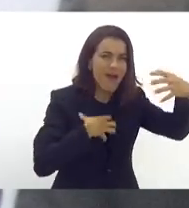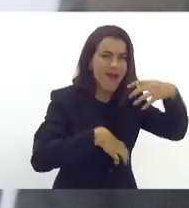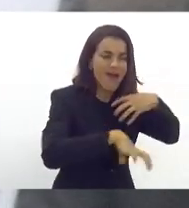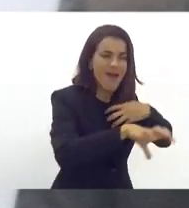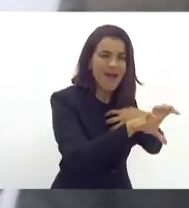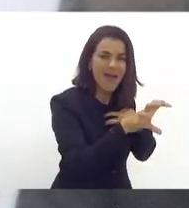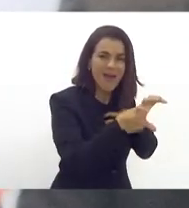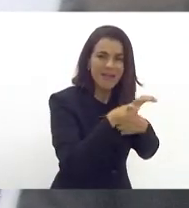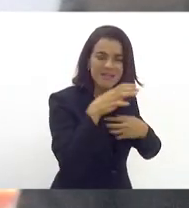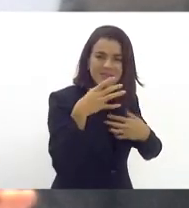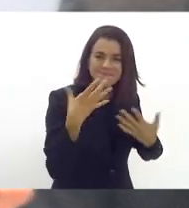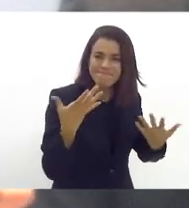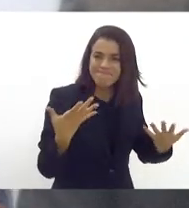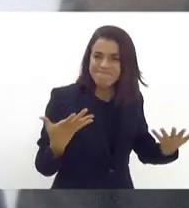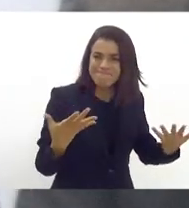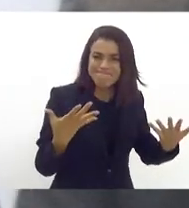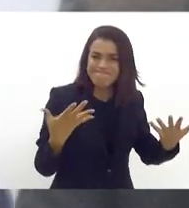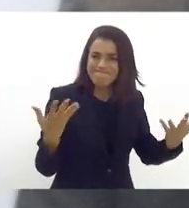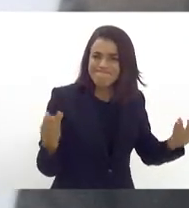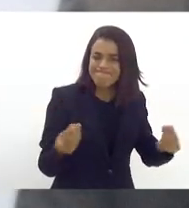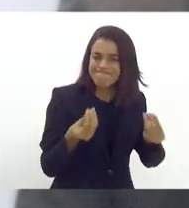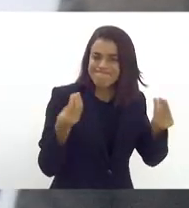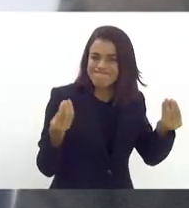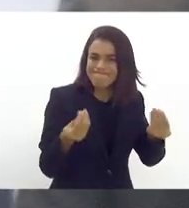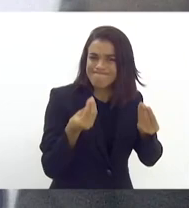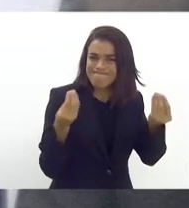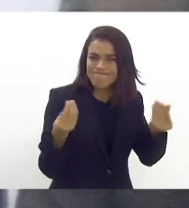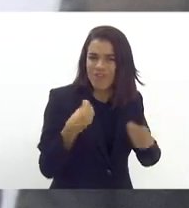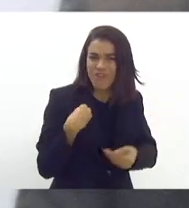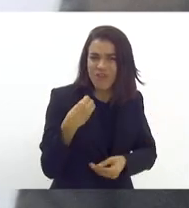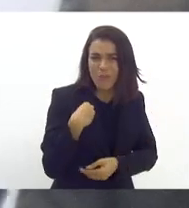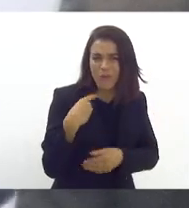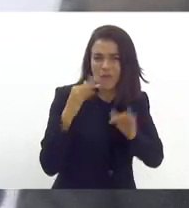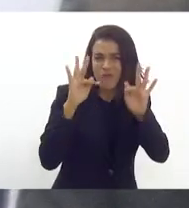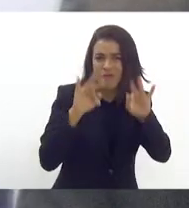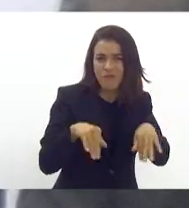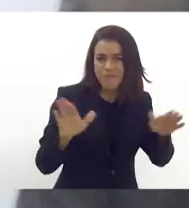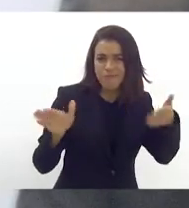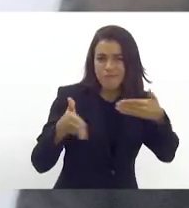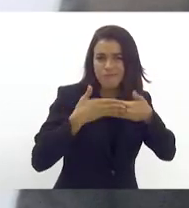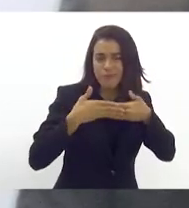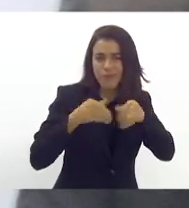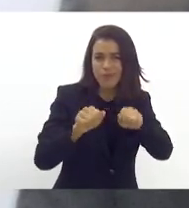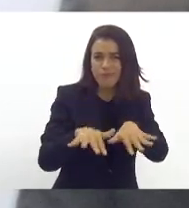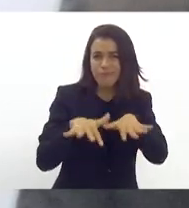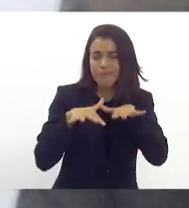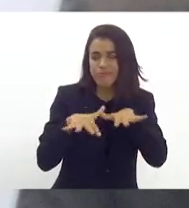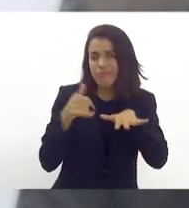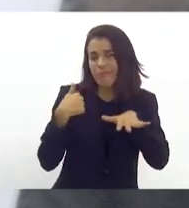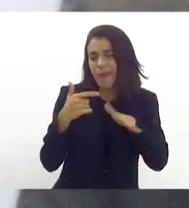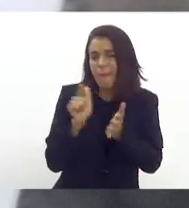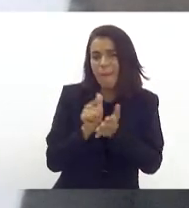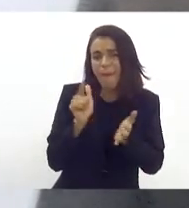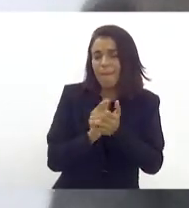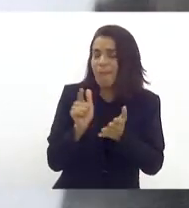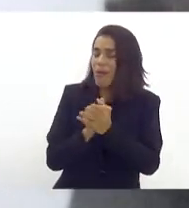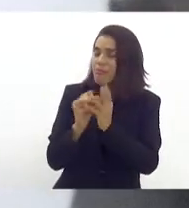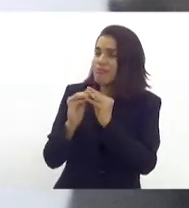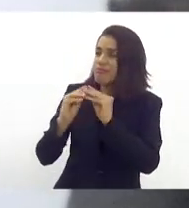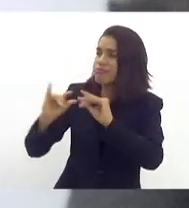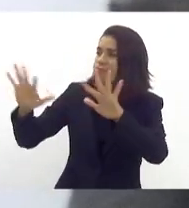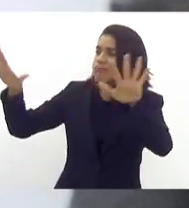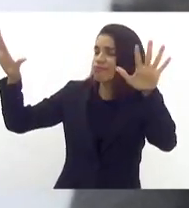nós não vamos nós vamos sair daqui com mais um monte de papéis e Palavras ao